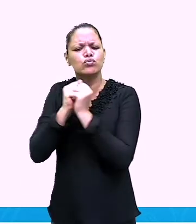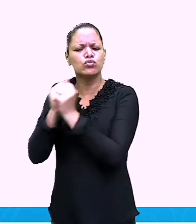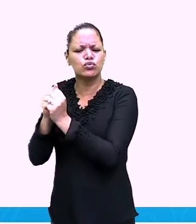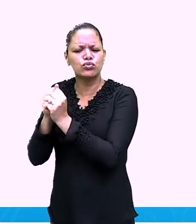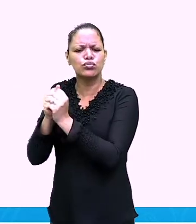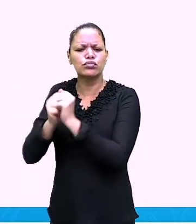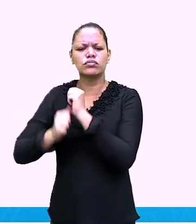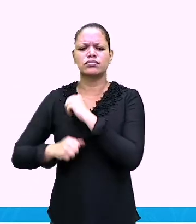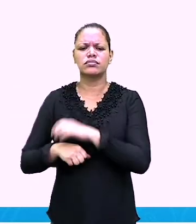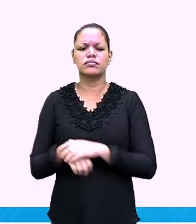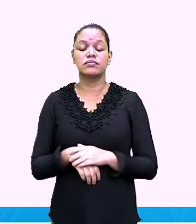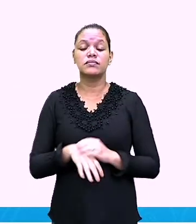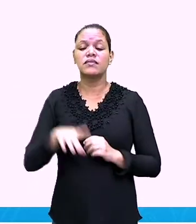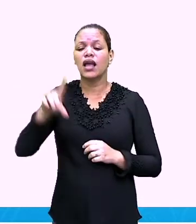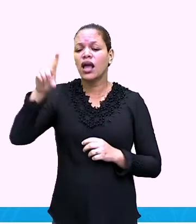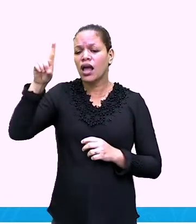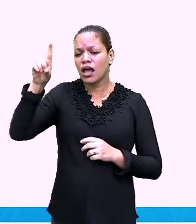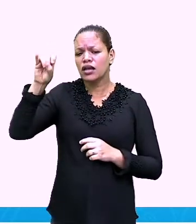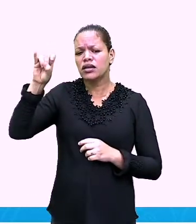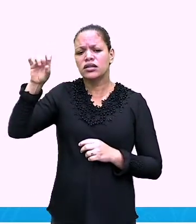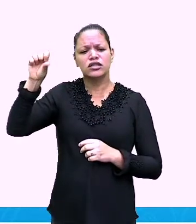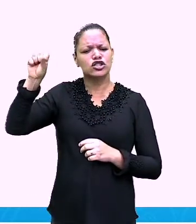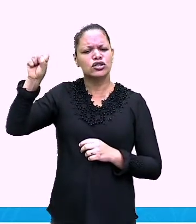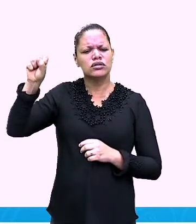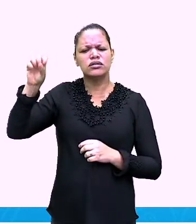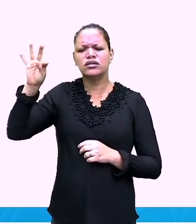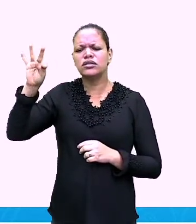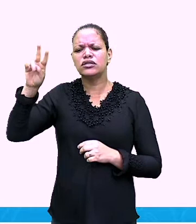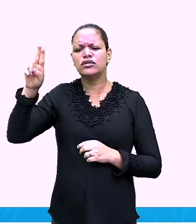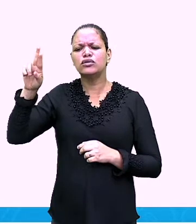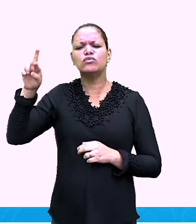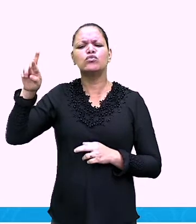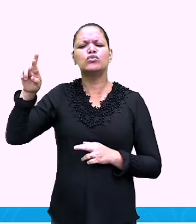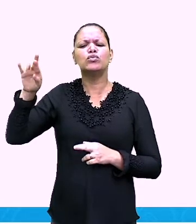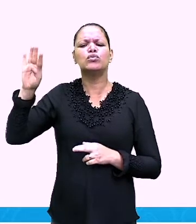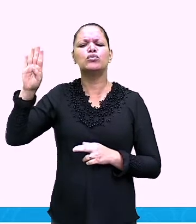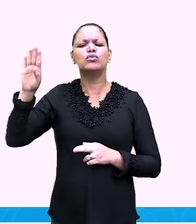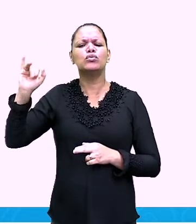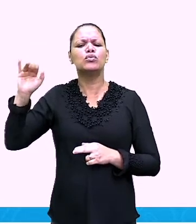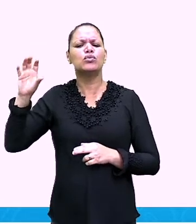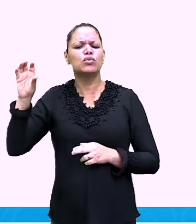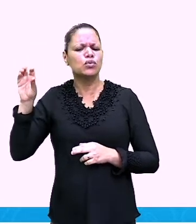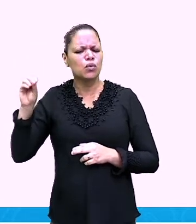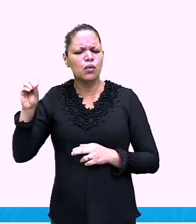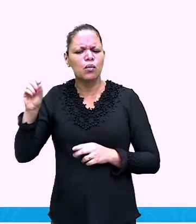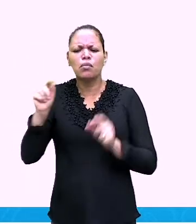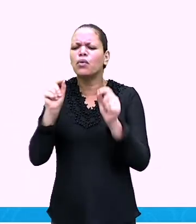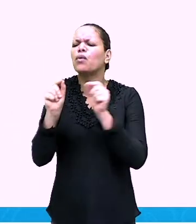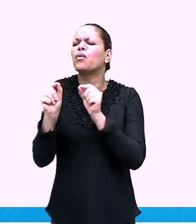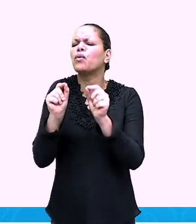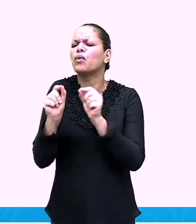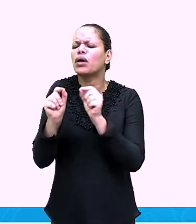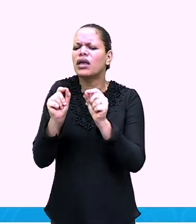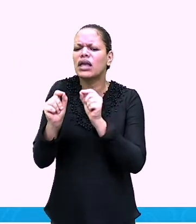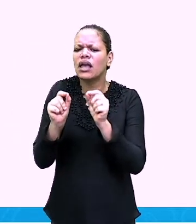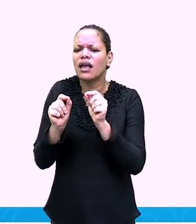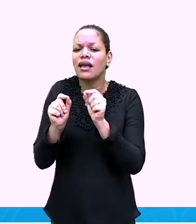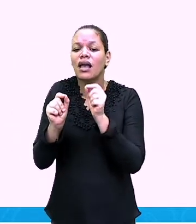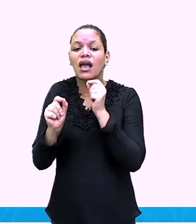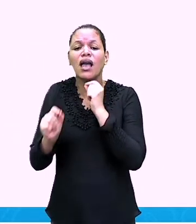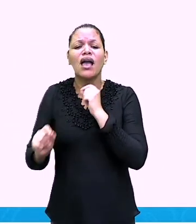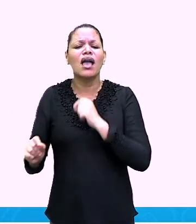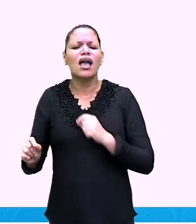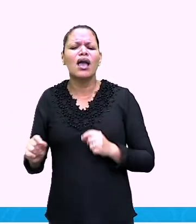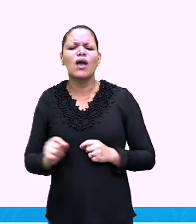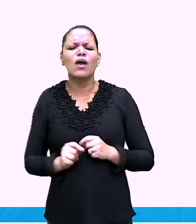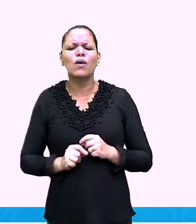Distúrbio, a gente leu isso também no texto, Que o João é disléxico e dislexia é um distúrbio neurológico, Então a palavra